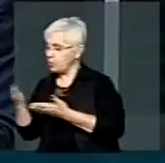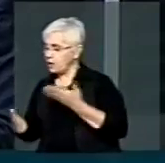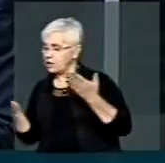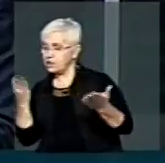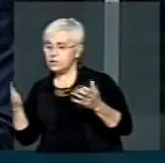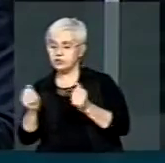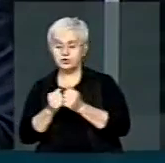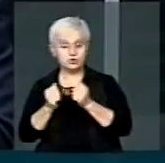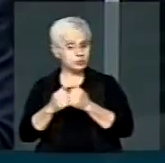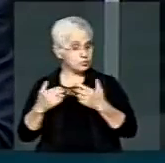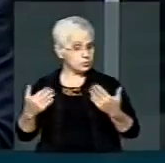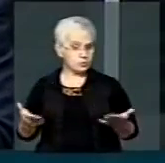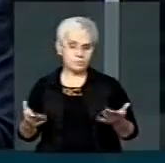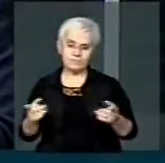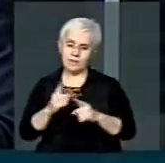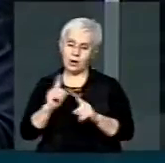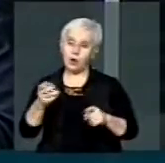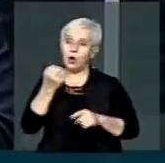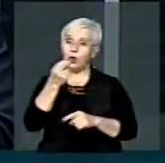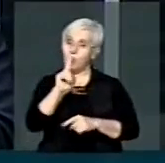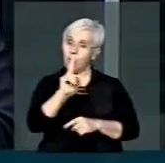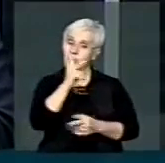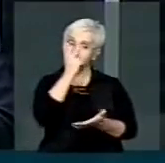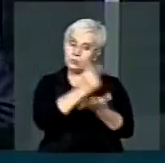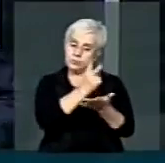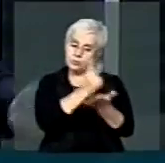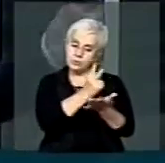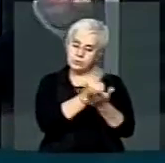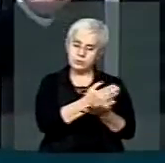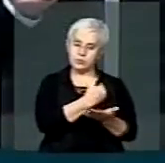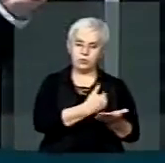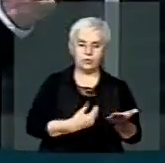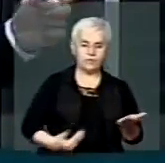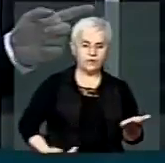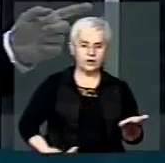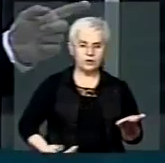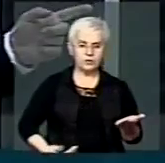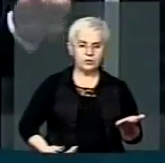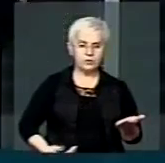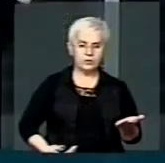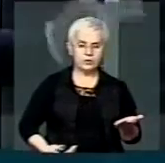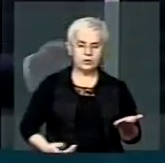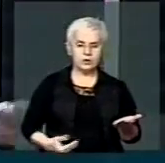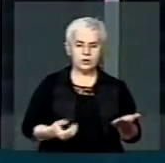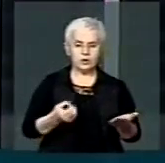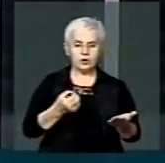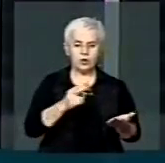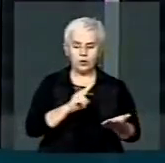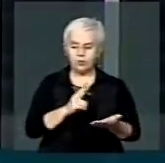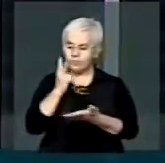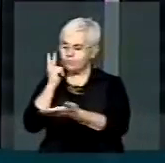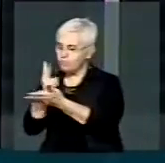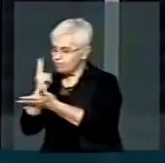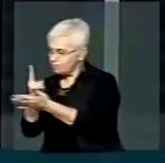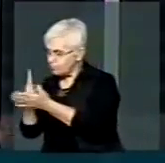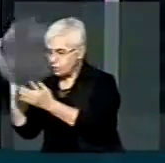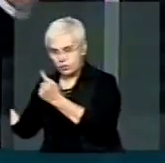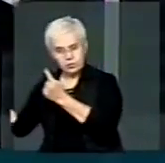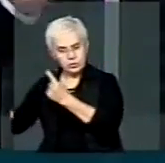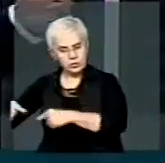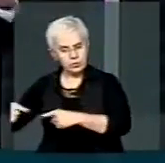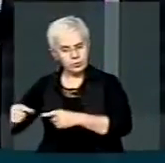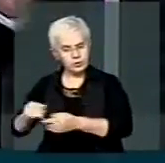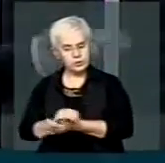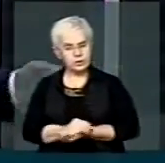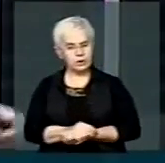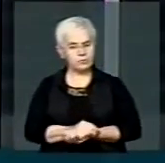duas caras. Ser governo quando é, de alguma forma, confortável ser governo, mas